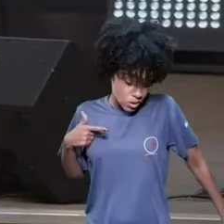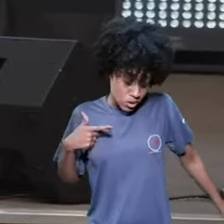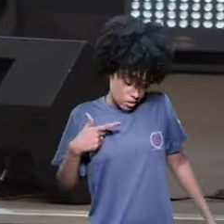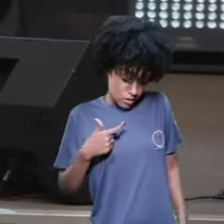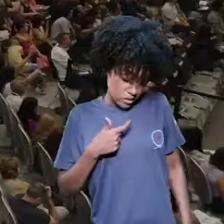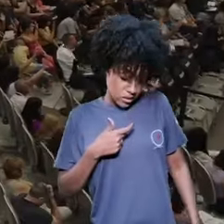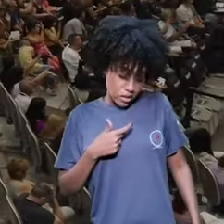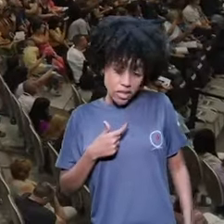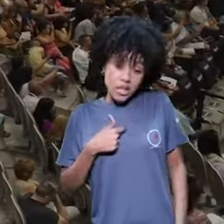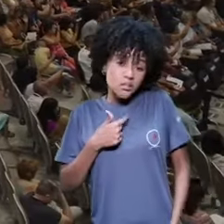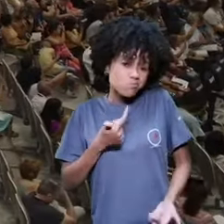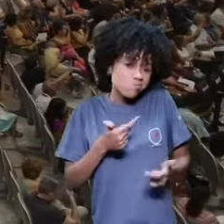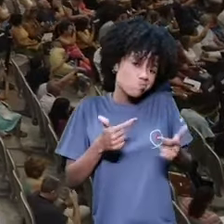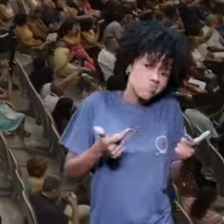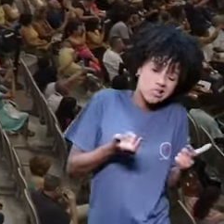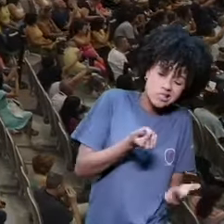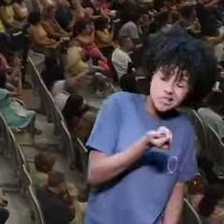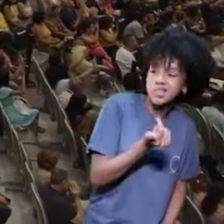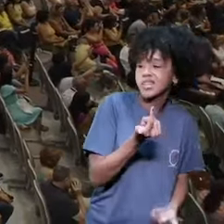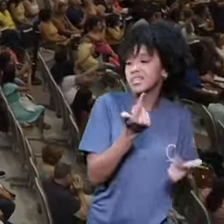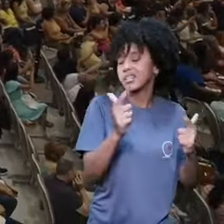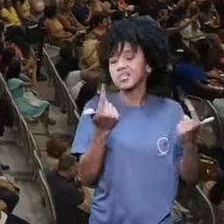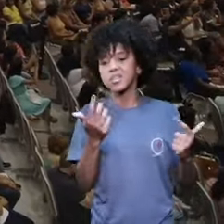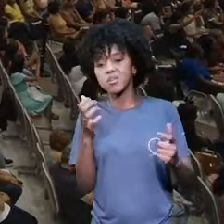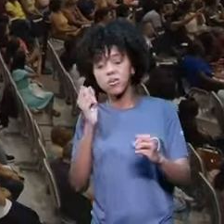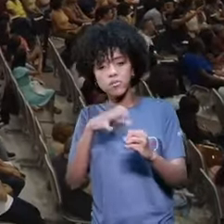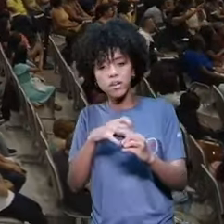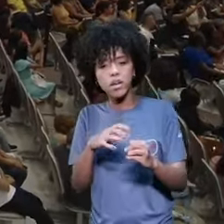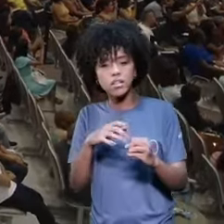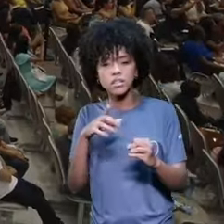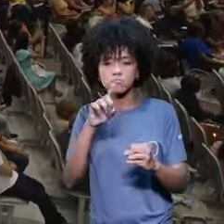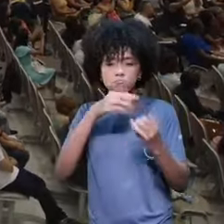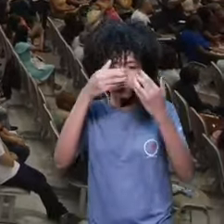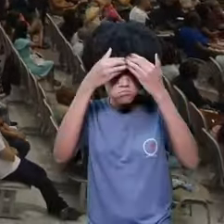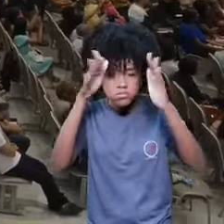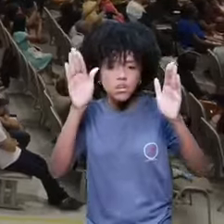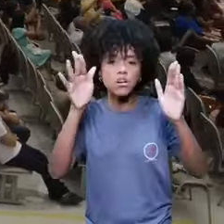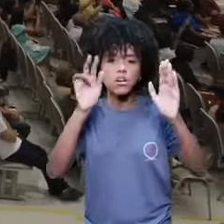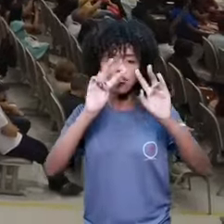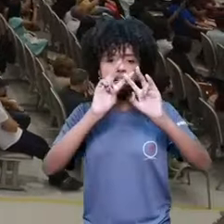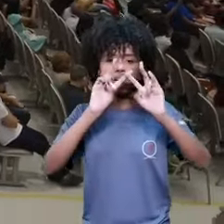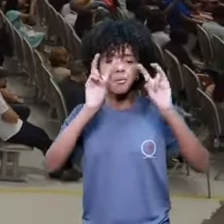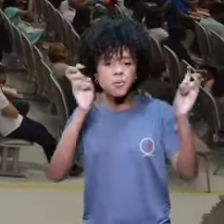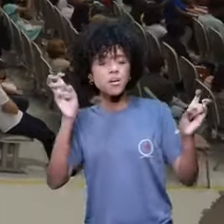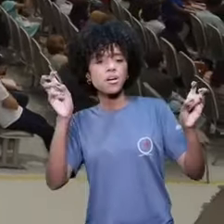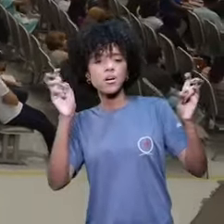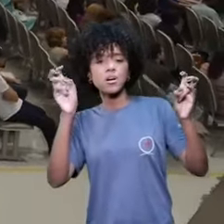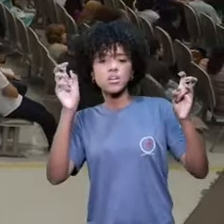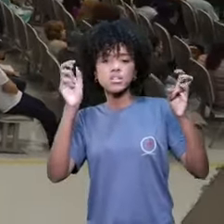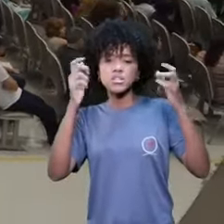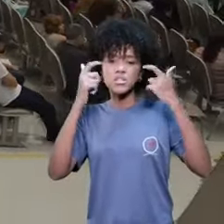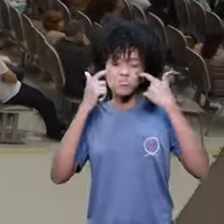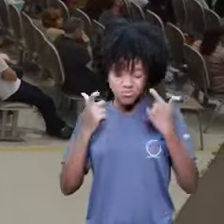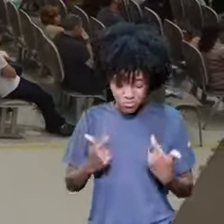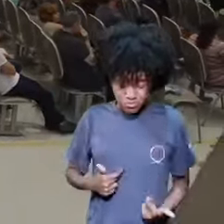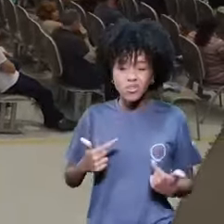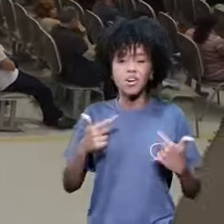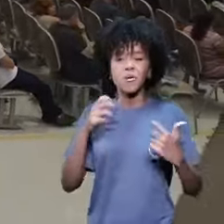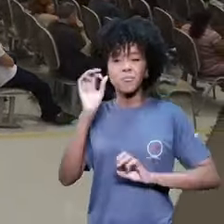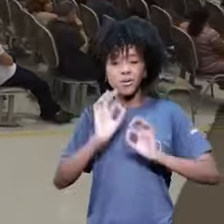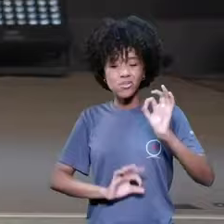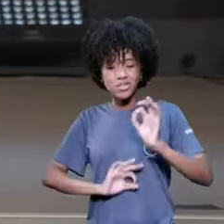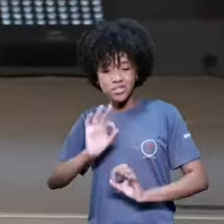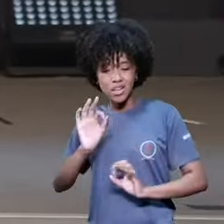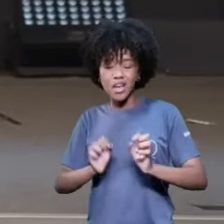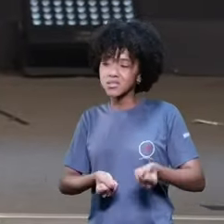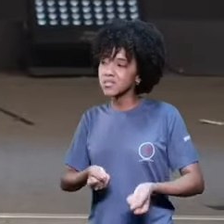muito dinheiro, eu não tenho muita oferta. Abra sua mente, eu estou falando de suor, eu estou falando de lágrima, eu estou falando de projetos